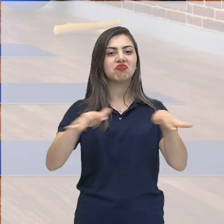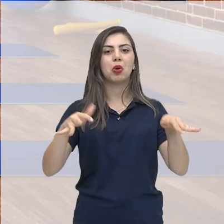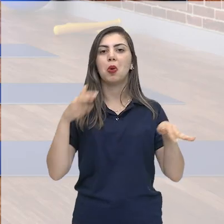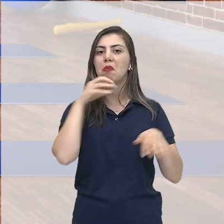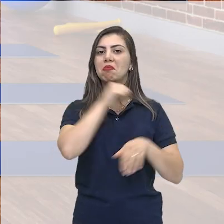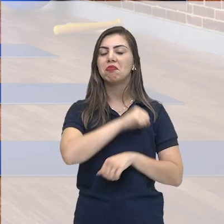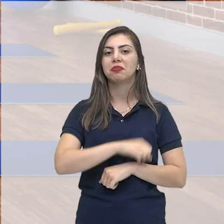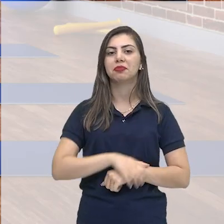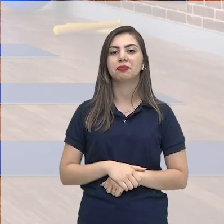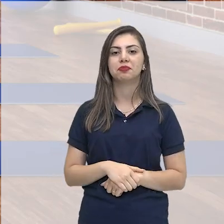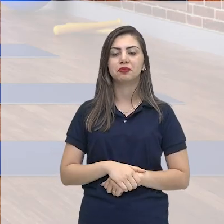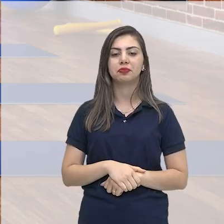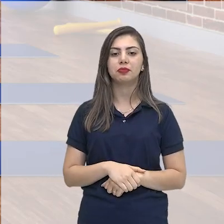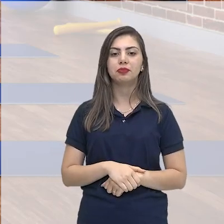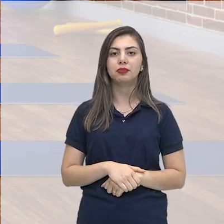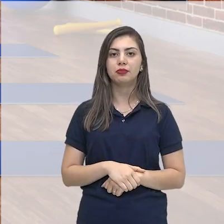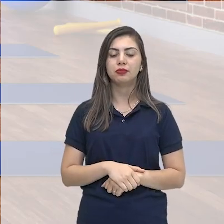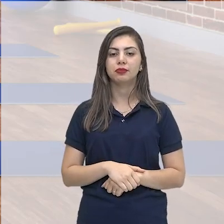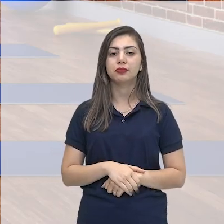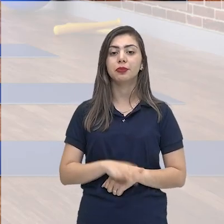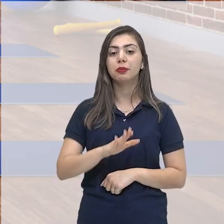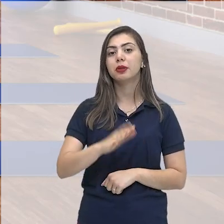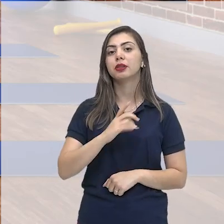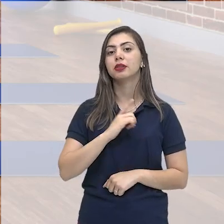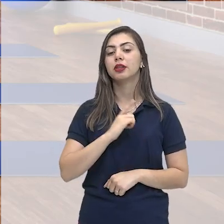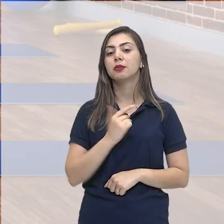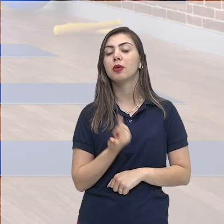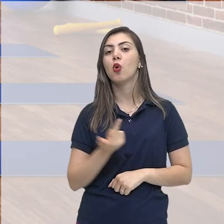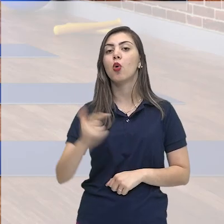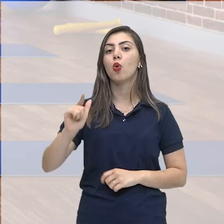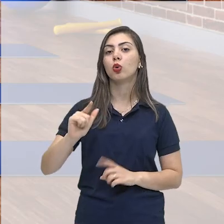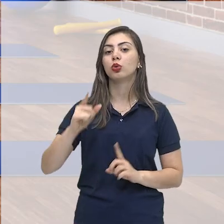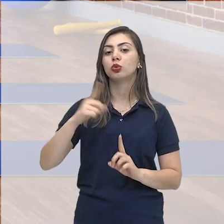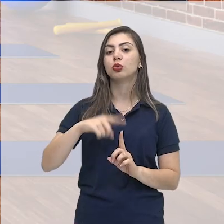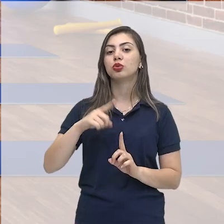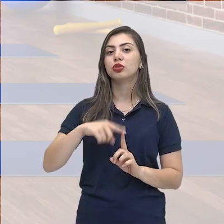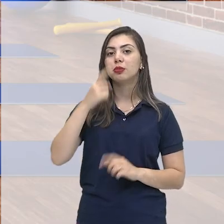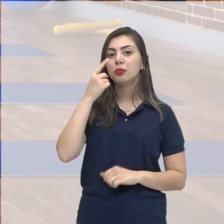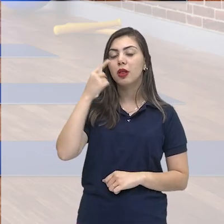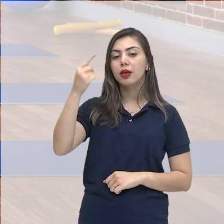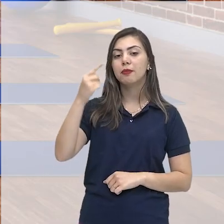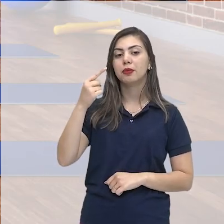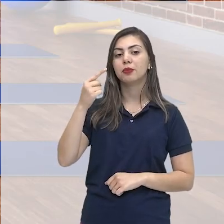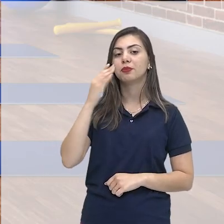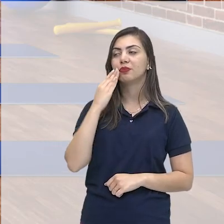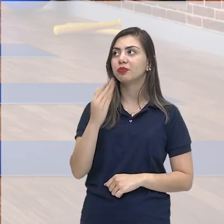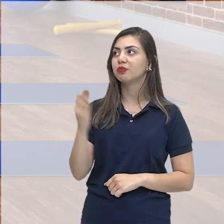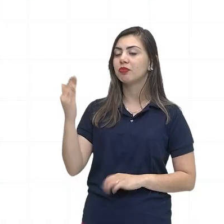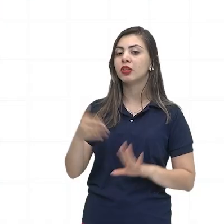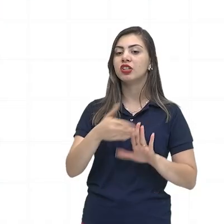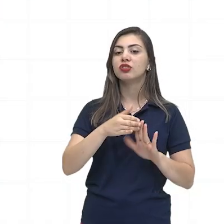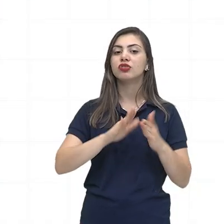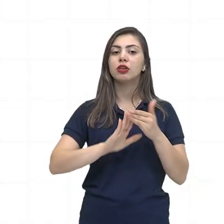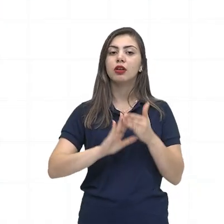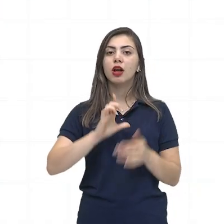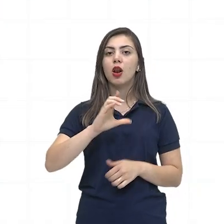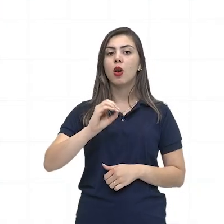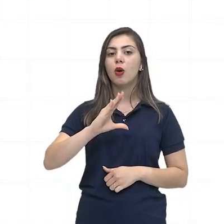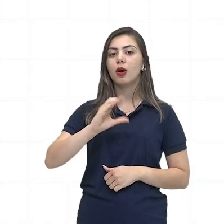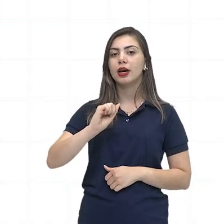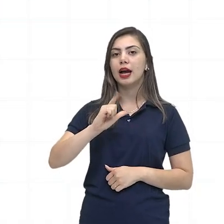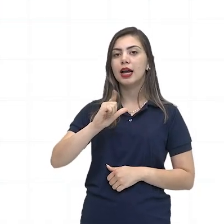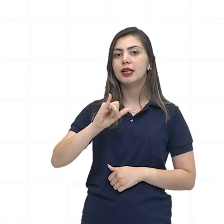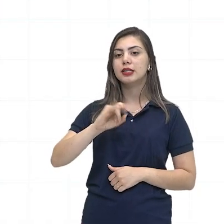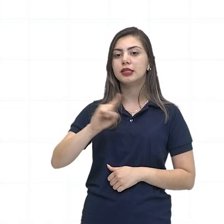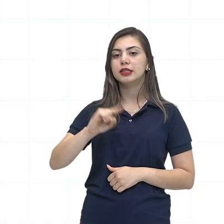ganhou o mundo, certo? Além da ginástica aeróbica, nós também falamos a respeito da ginástica localizada. E o que